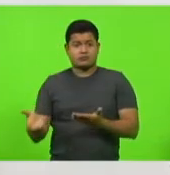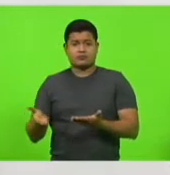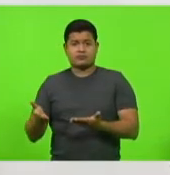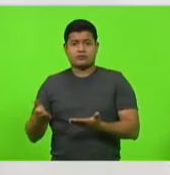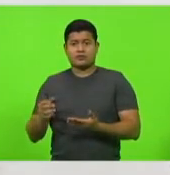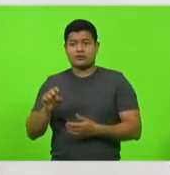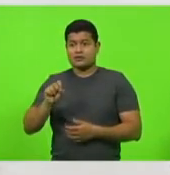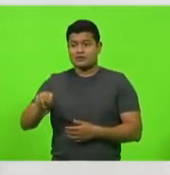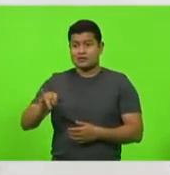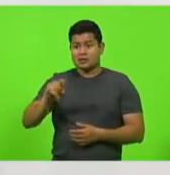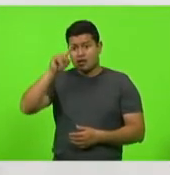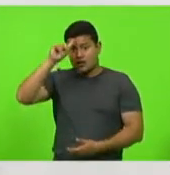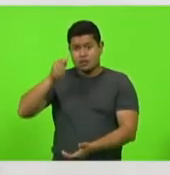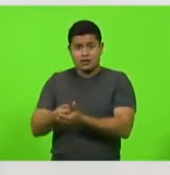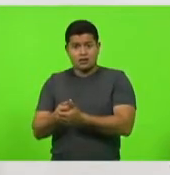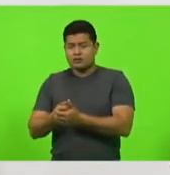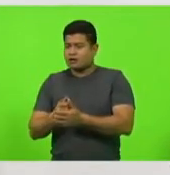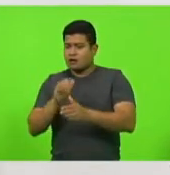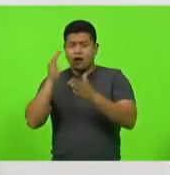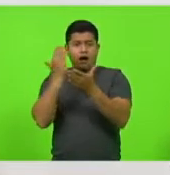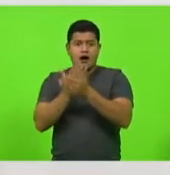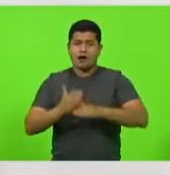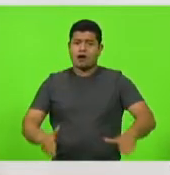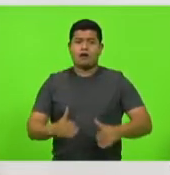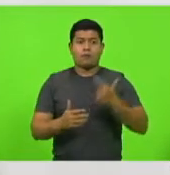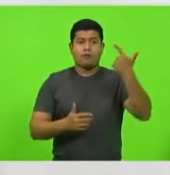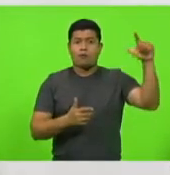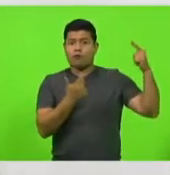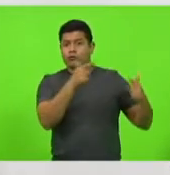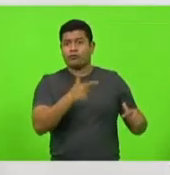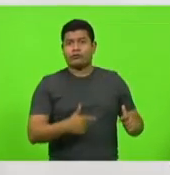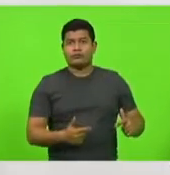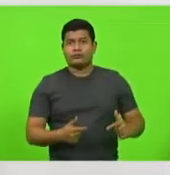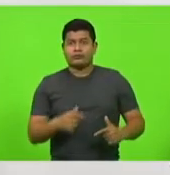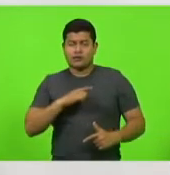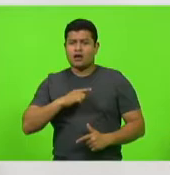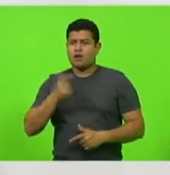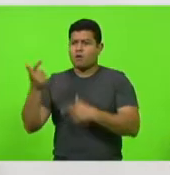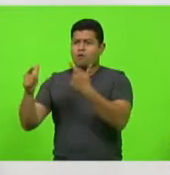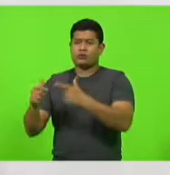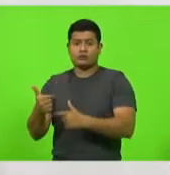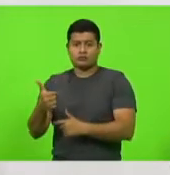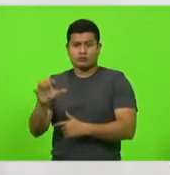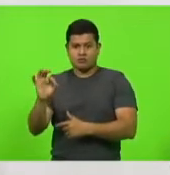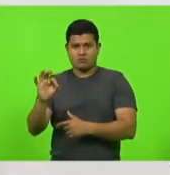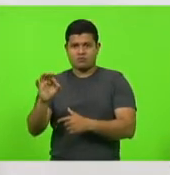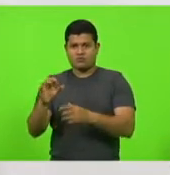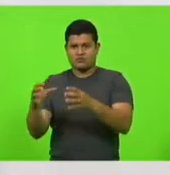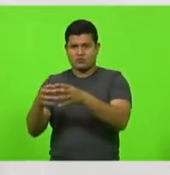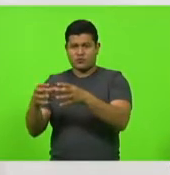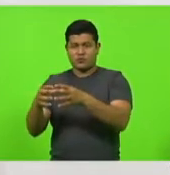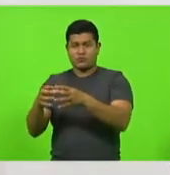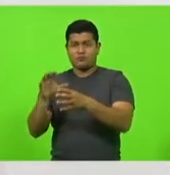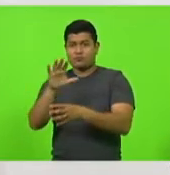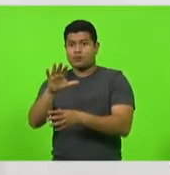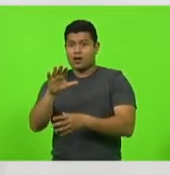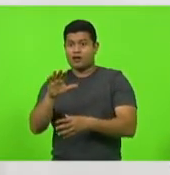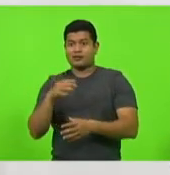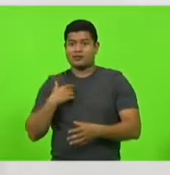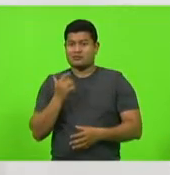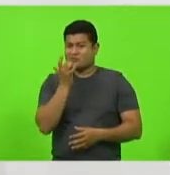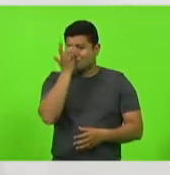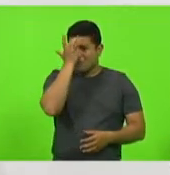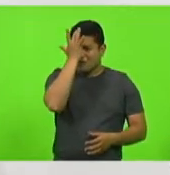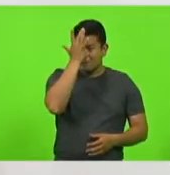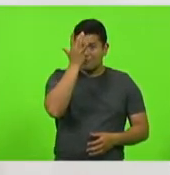está resolvido. Há outros 10 ministros, claro, mas é mais fácil o camelo passar pelo buraco da